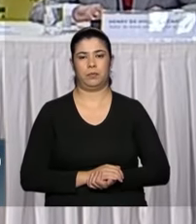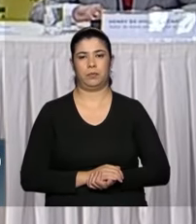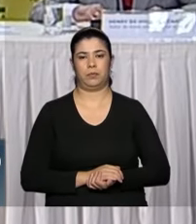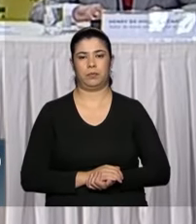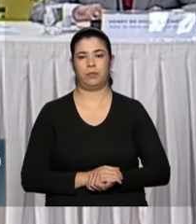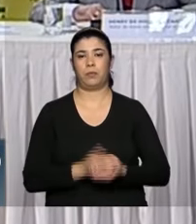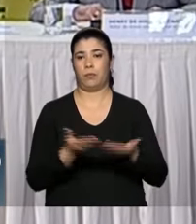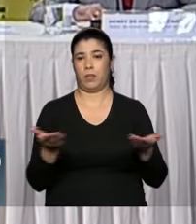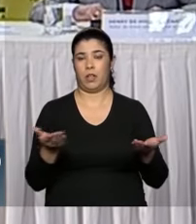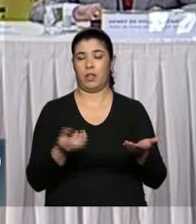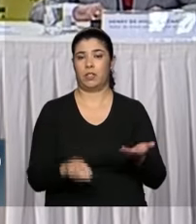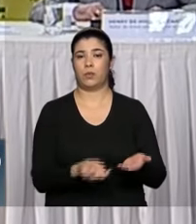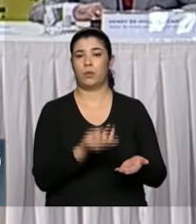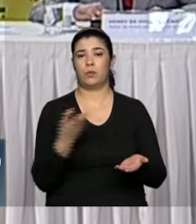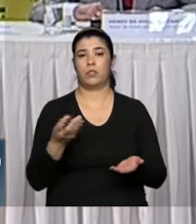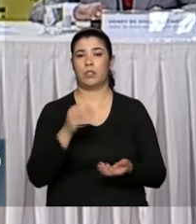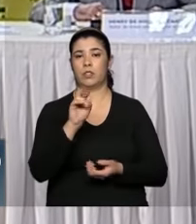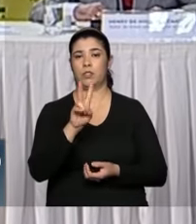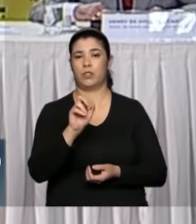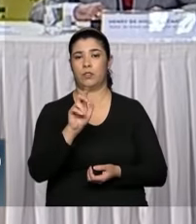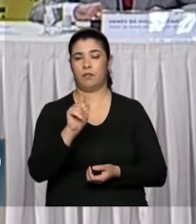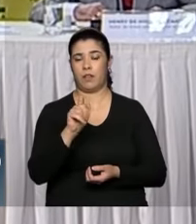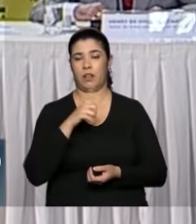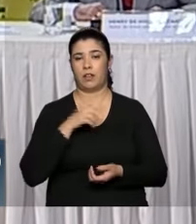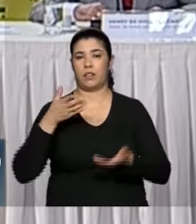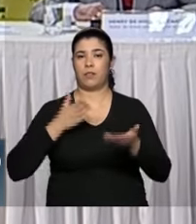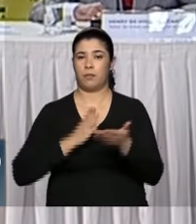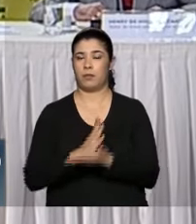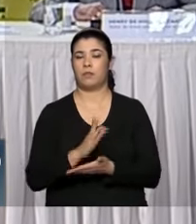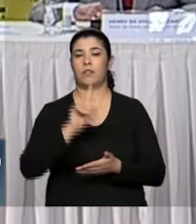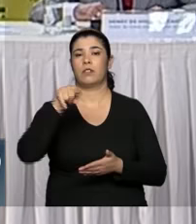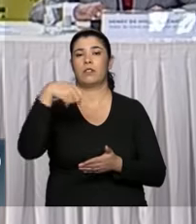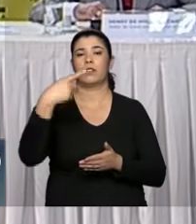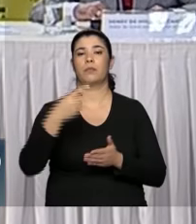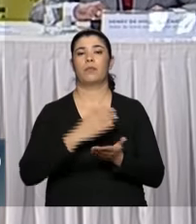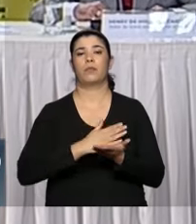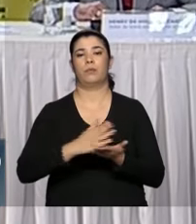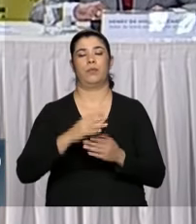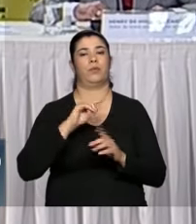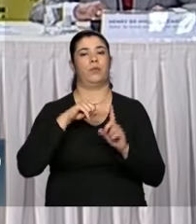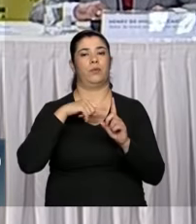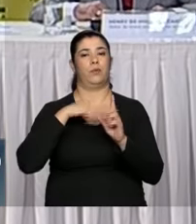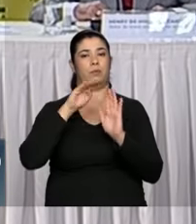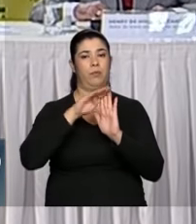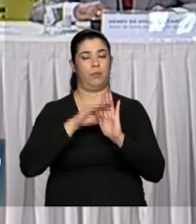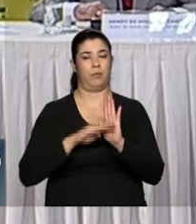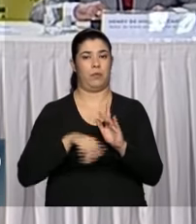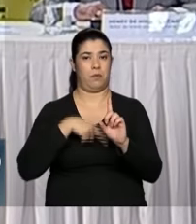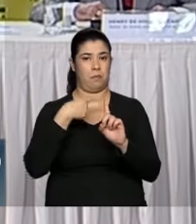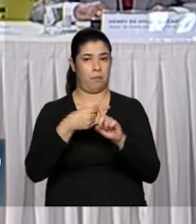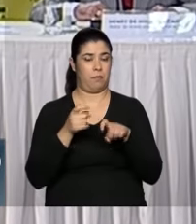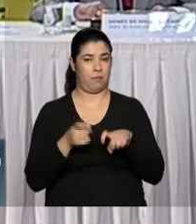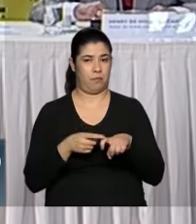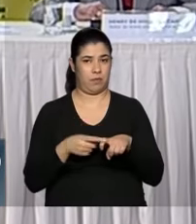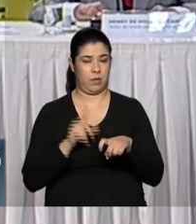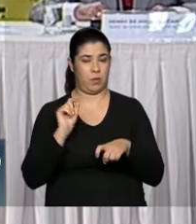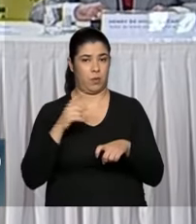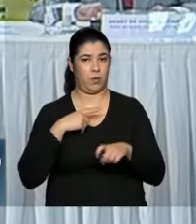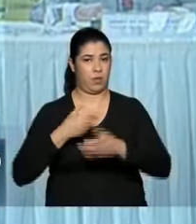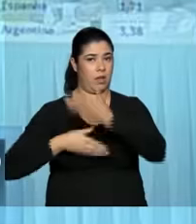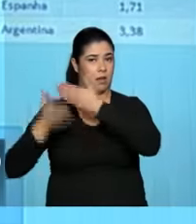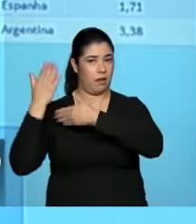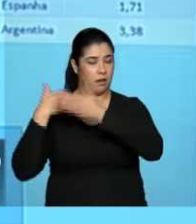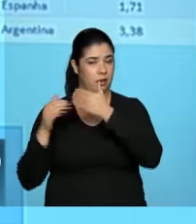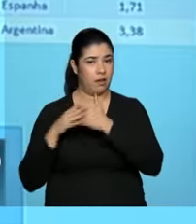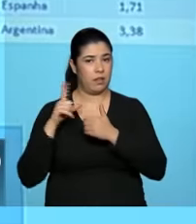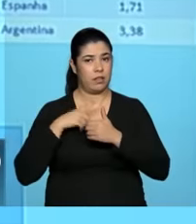Essas vagas foram autorizadas após o Mais Médicos. São as vagas que incluem o que está em sala de aula e o que já foi